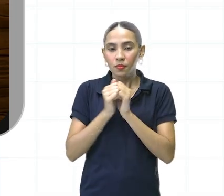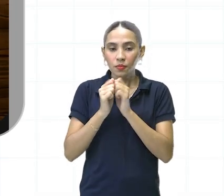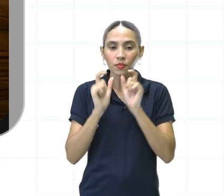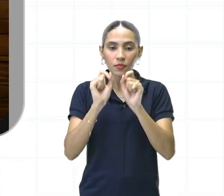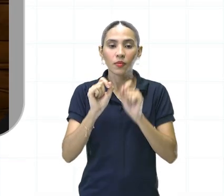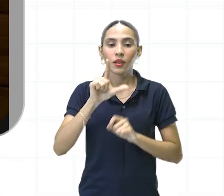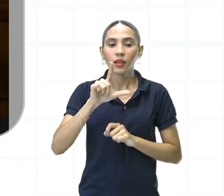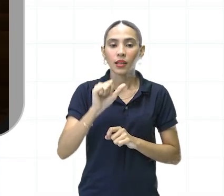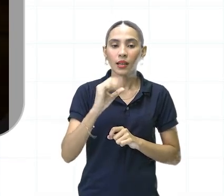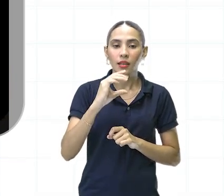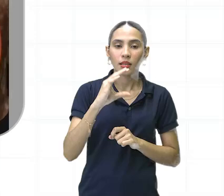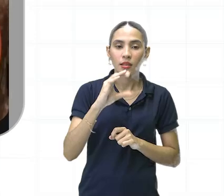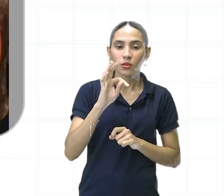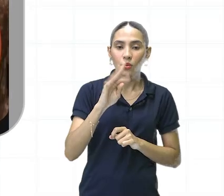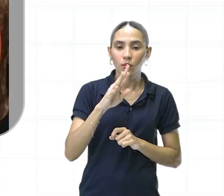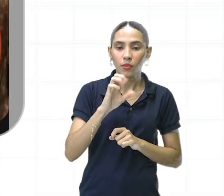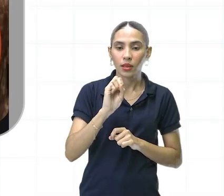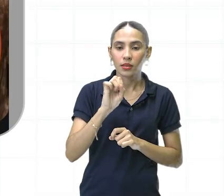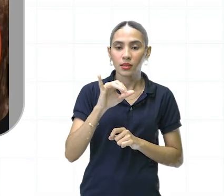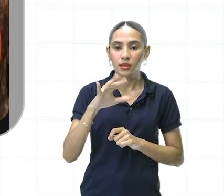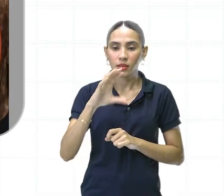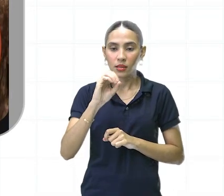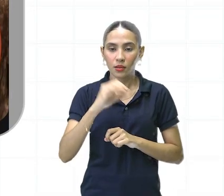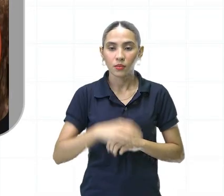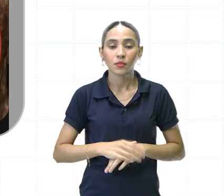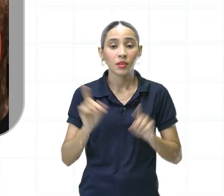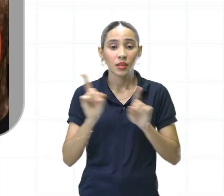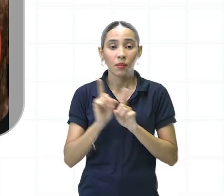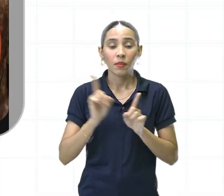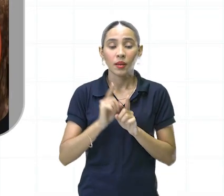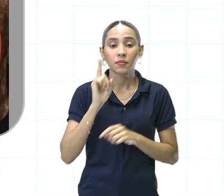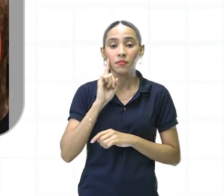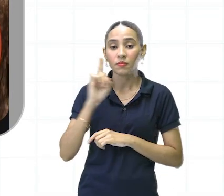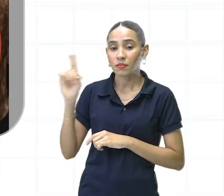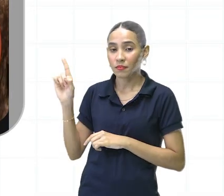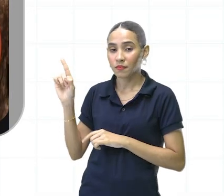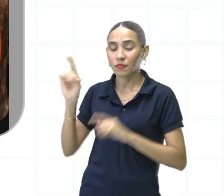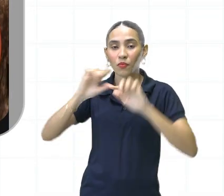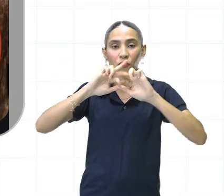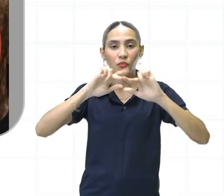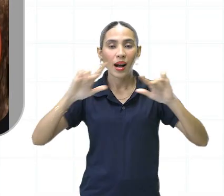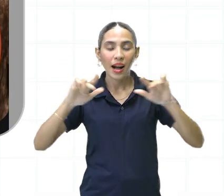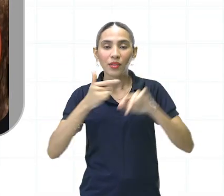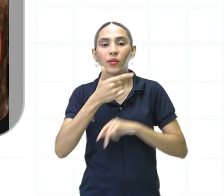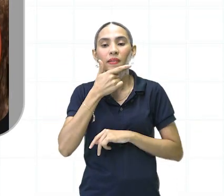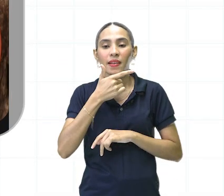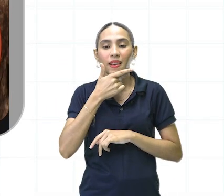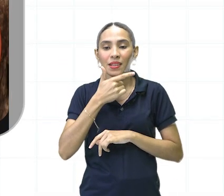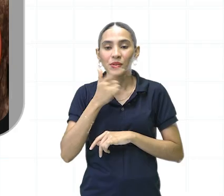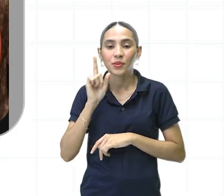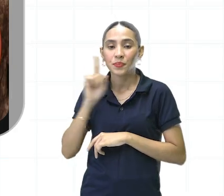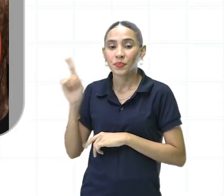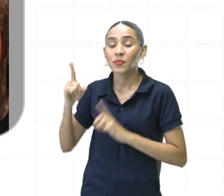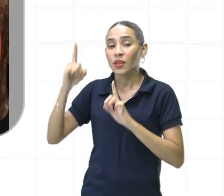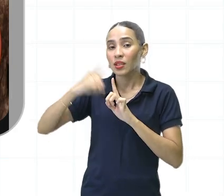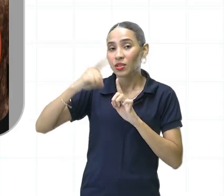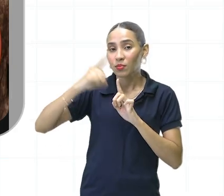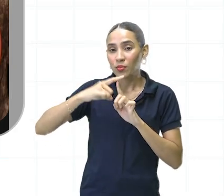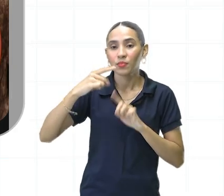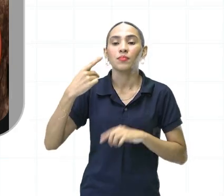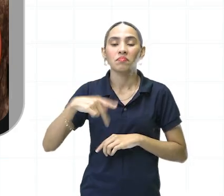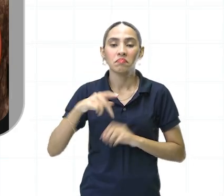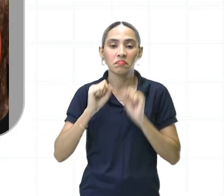o lactobacillus. E aí nós temos como resultado essa variante aí de queijos típicos, né,